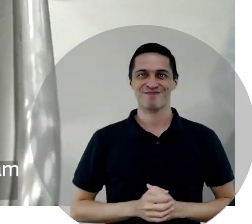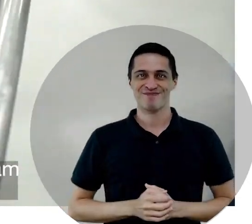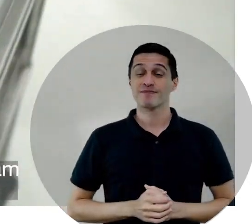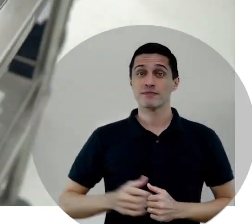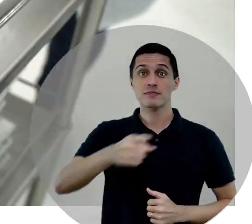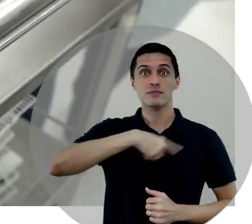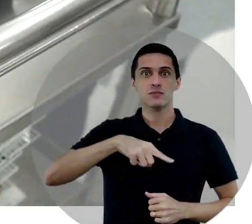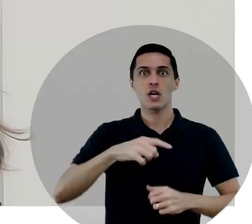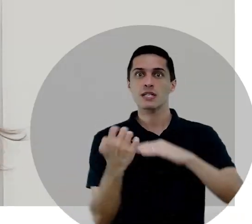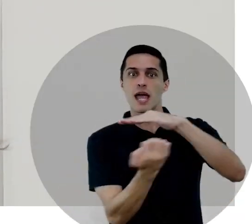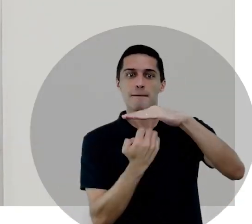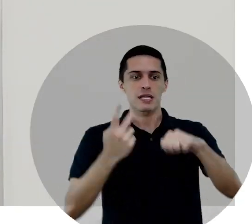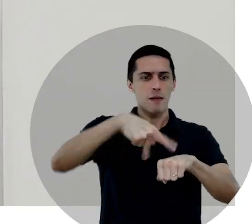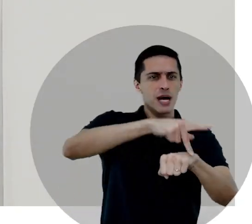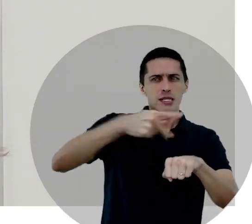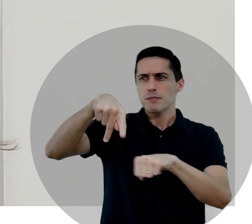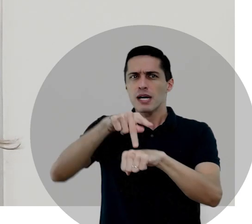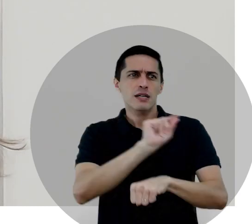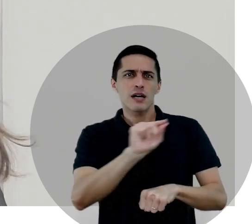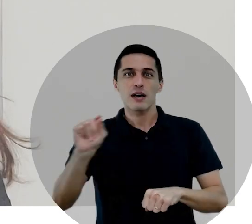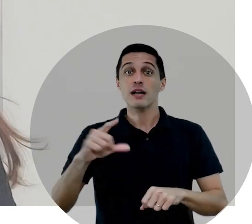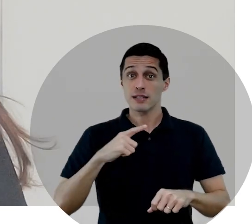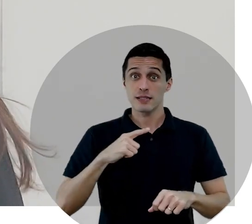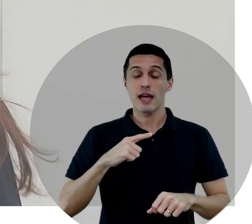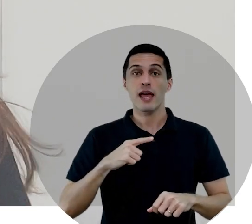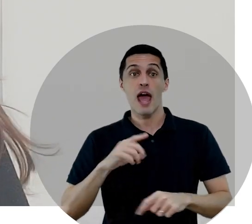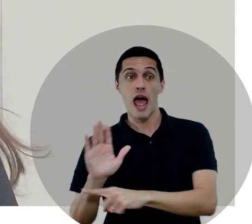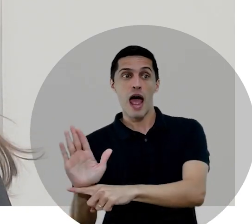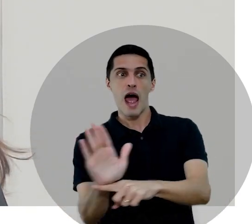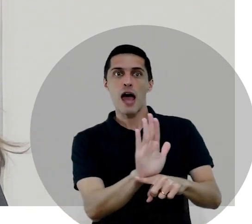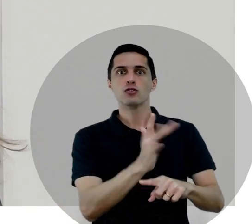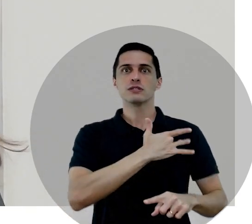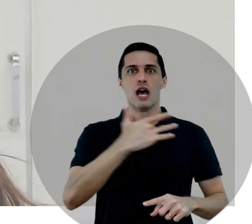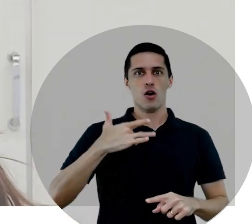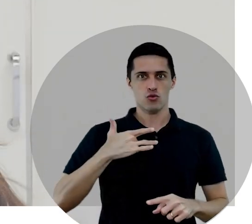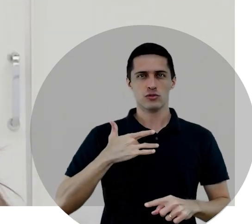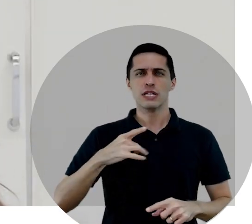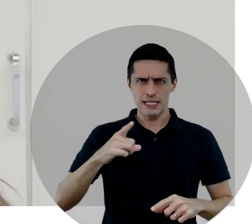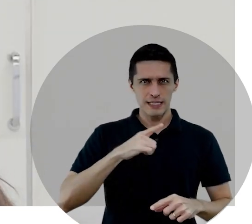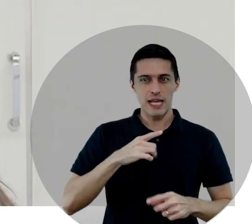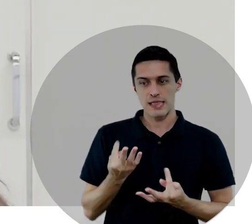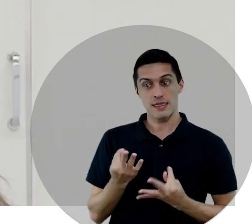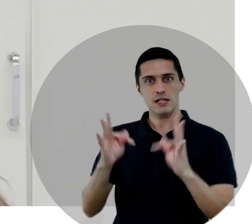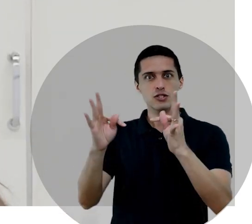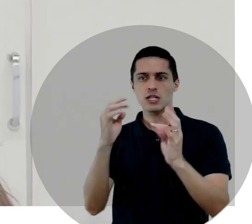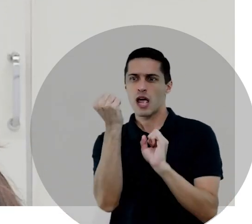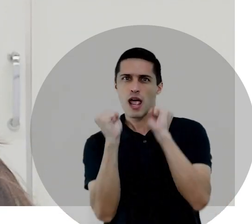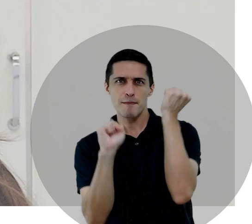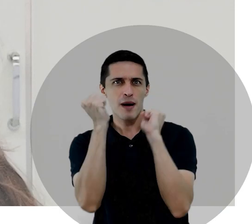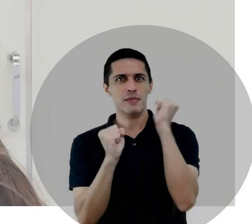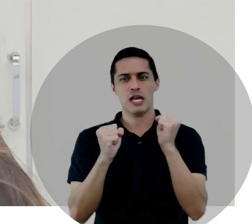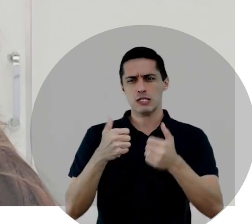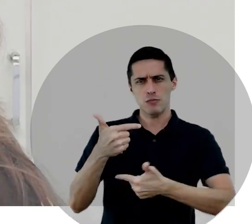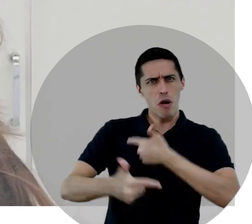bem-vindos ao nosso mundo. Nós somos uma multinacional que transforma todos os dias o mercado da saúde, trazendo o que há de mais novo quando falamos